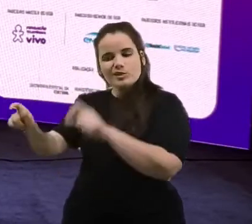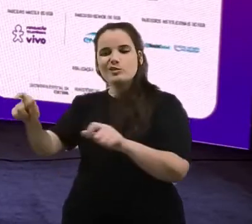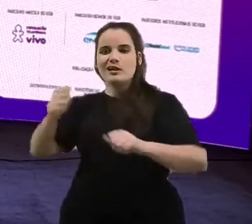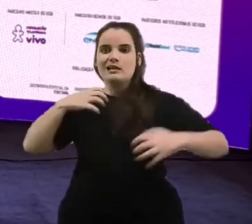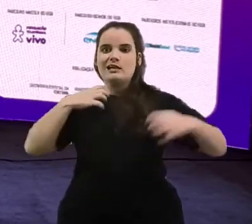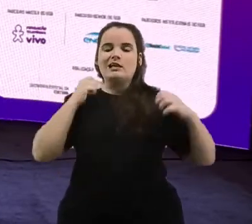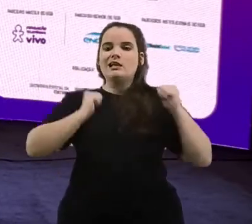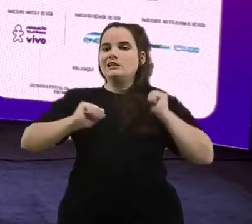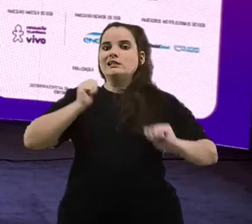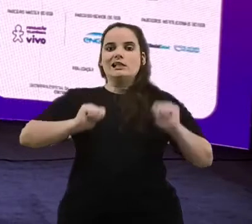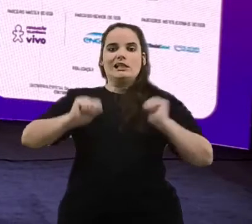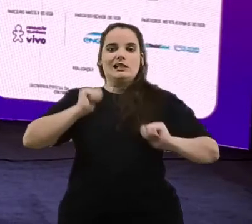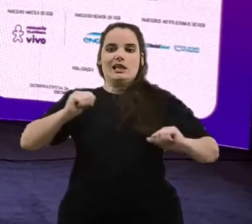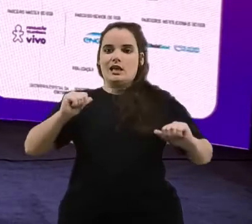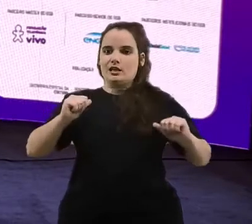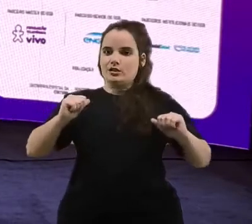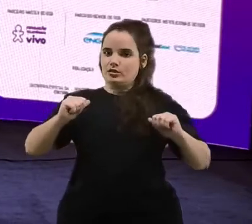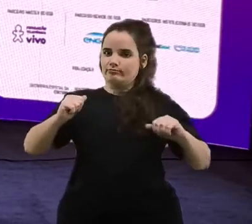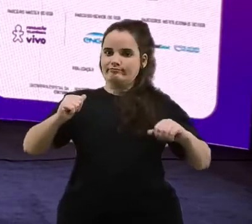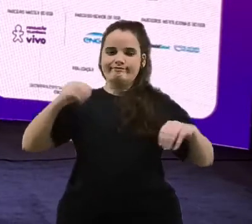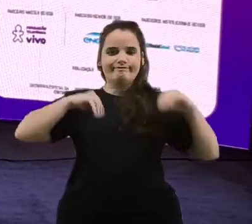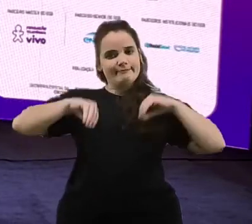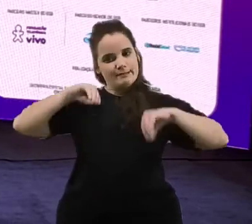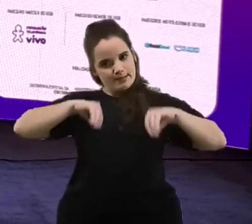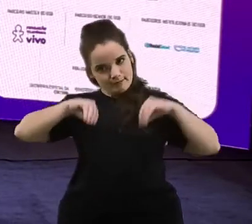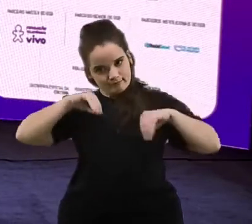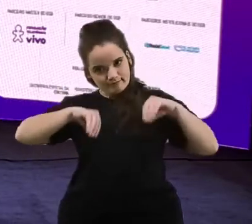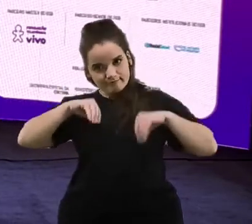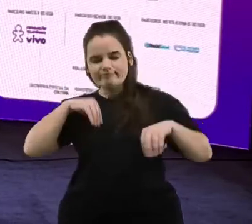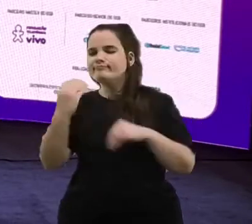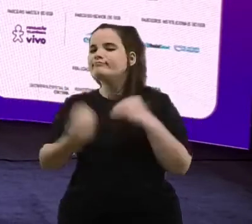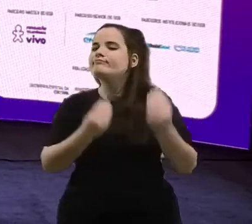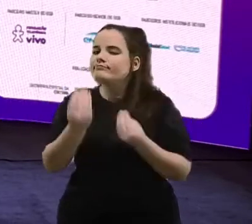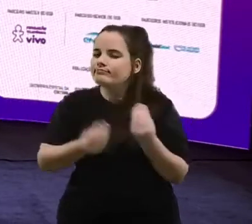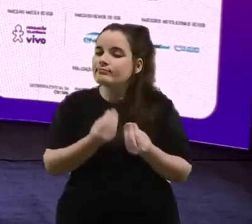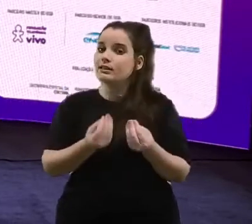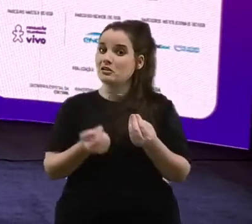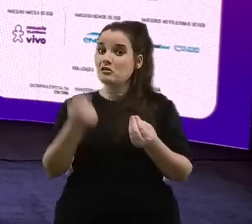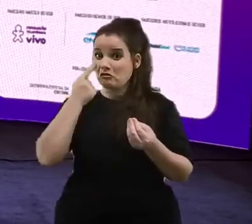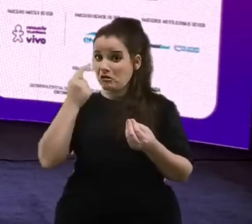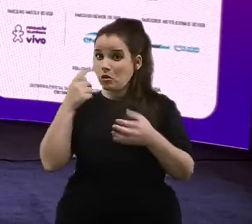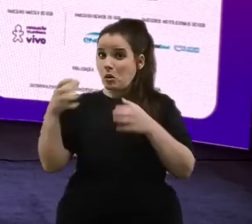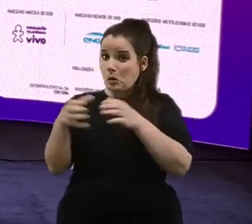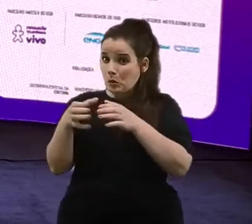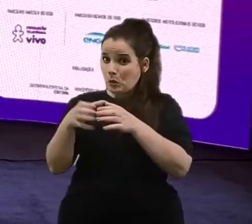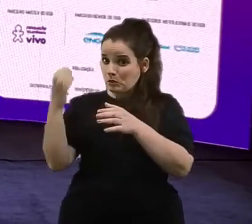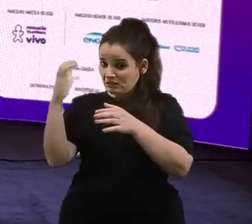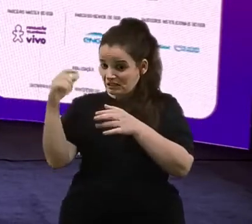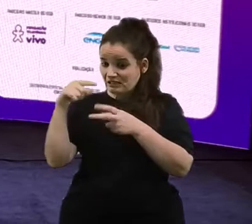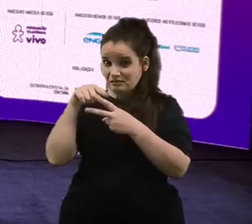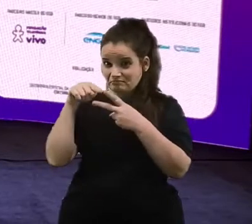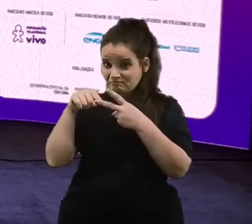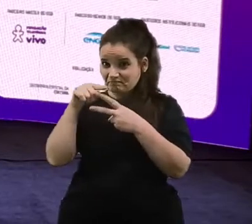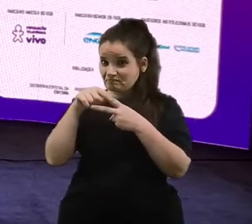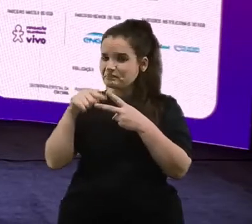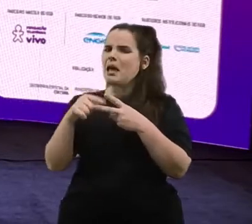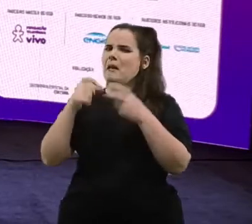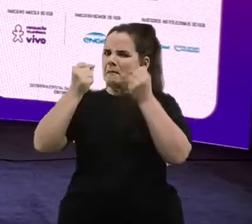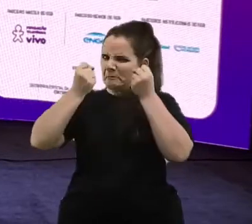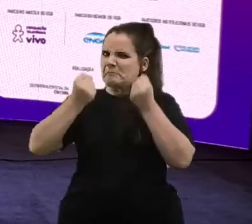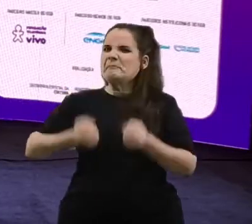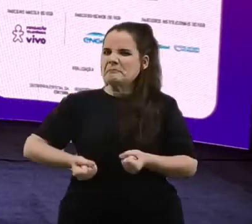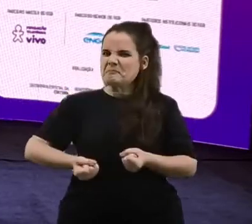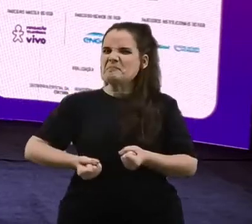e que dá toda a sustentação para a criação da ferramenta da Uper. Acho que é importante a gente falar para vocês